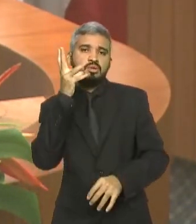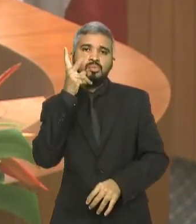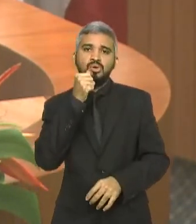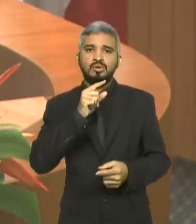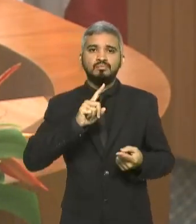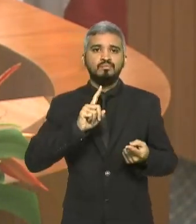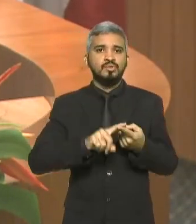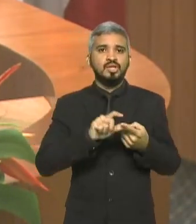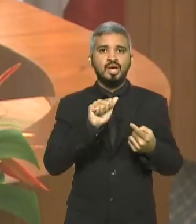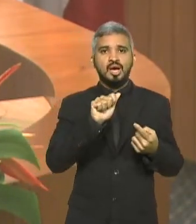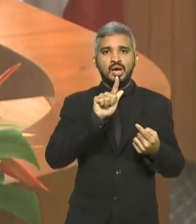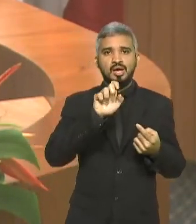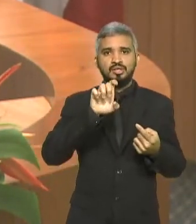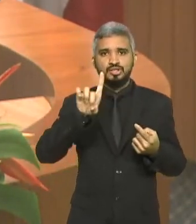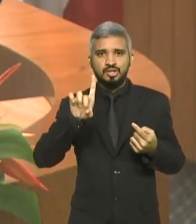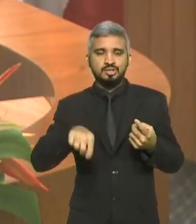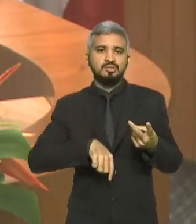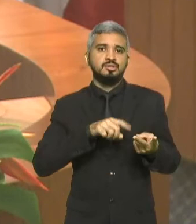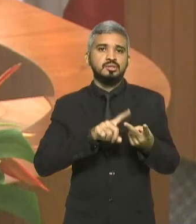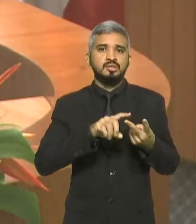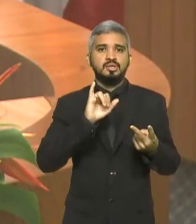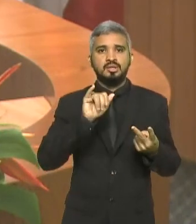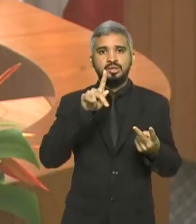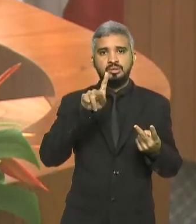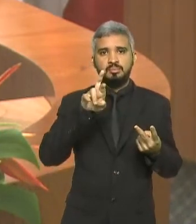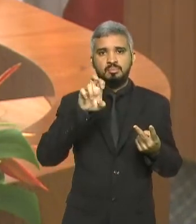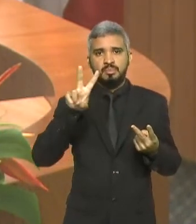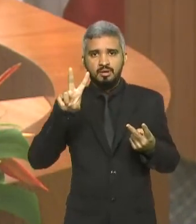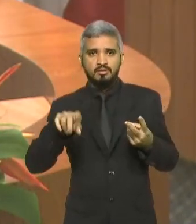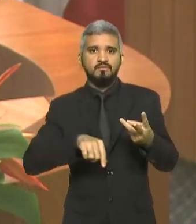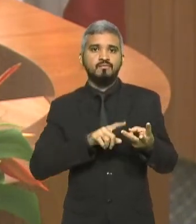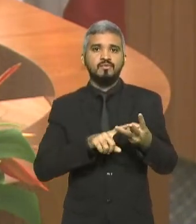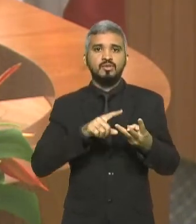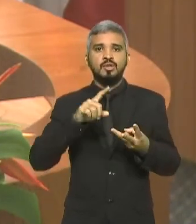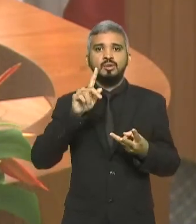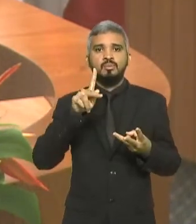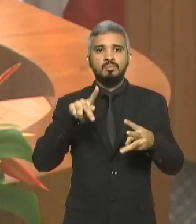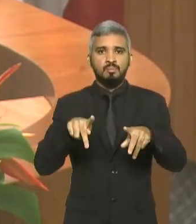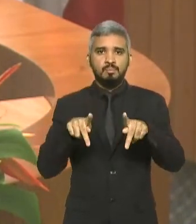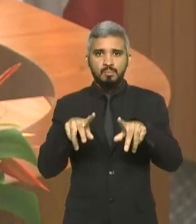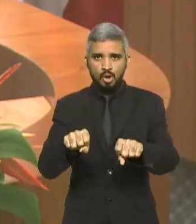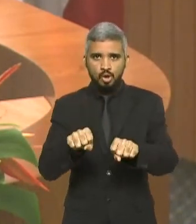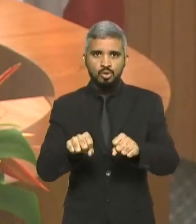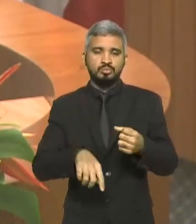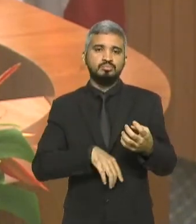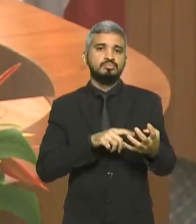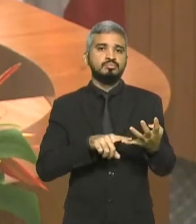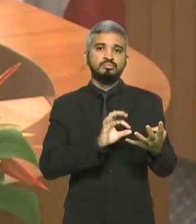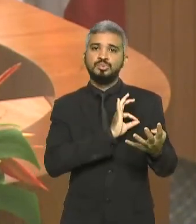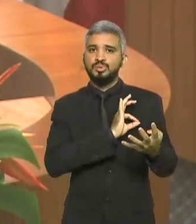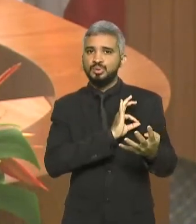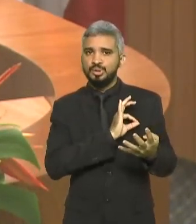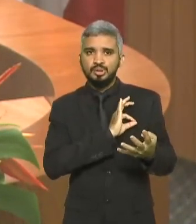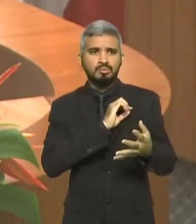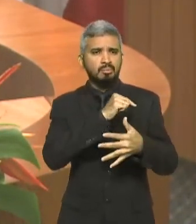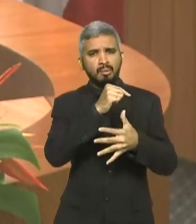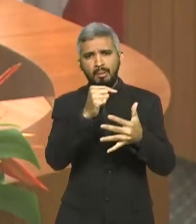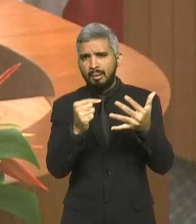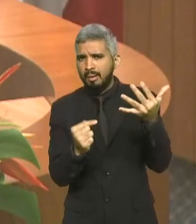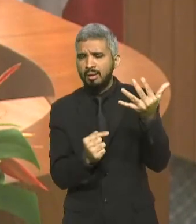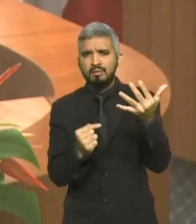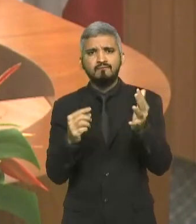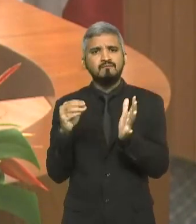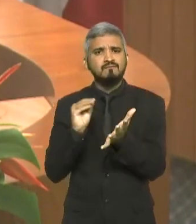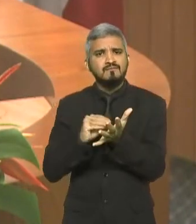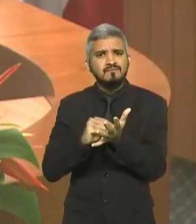SEGEP, DETRAN, PROCON, Polícia Militar, Polícia Civil, todos os concursos no Estado do Maranhão. E,